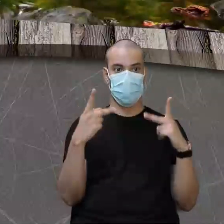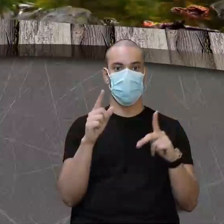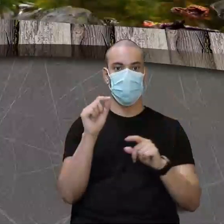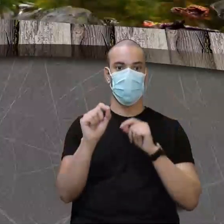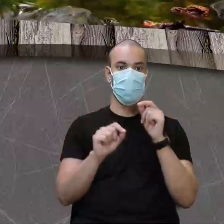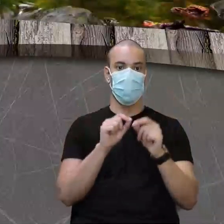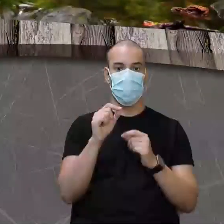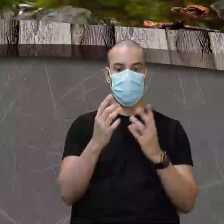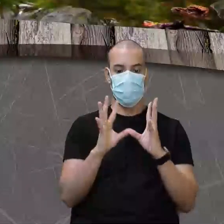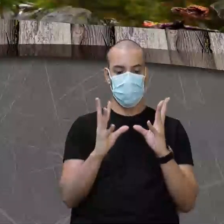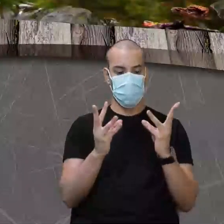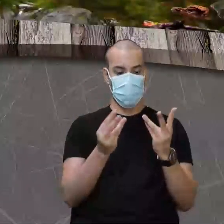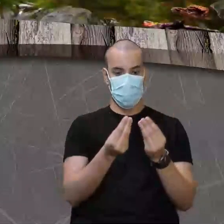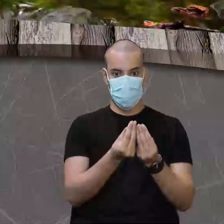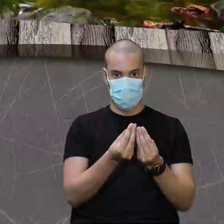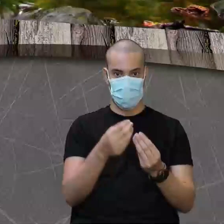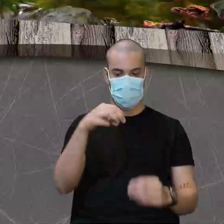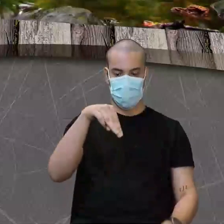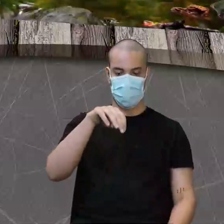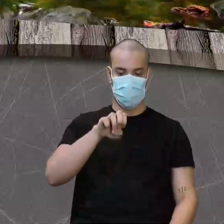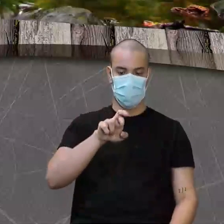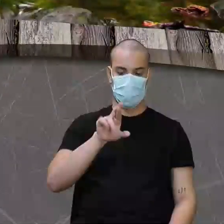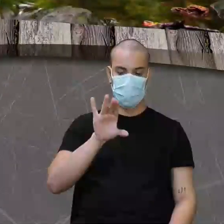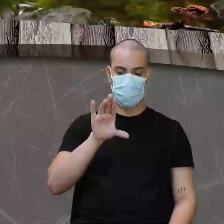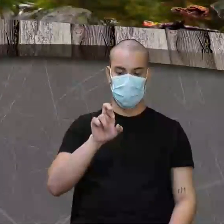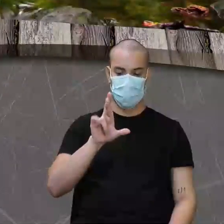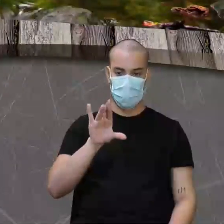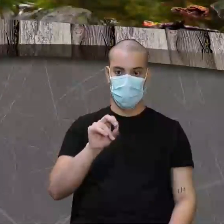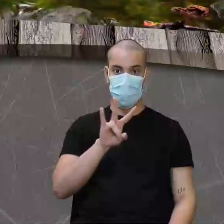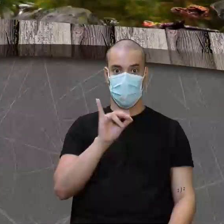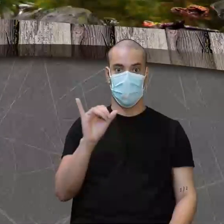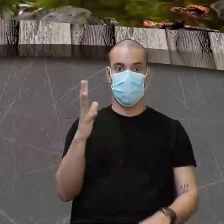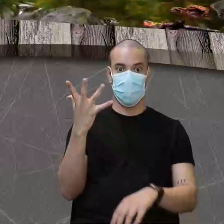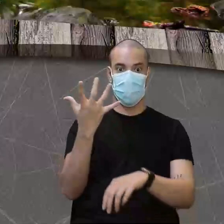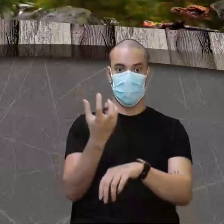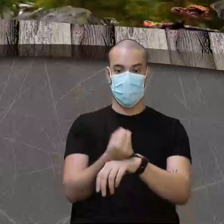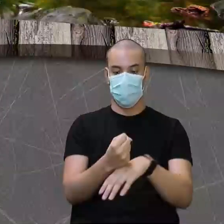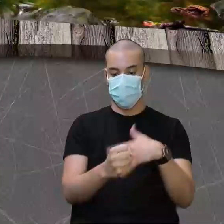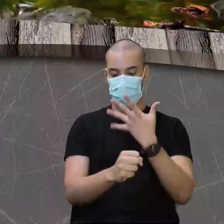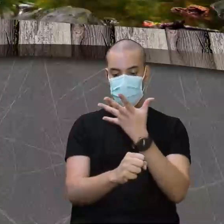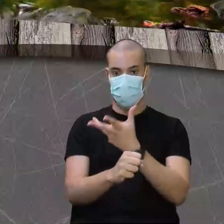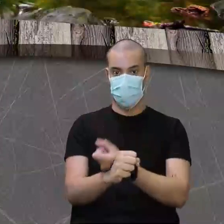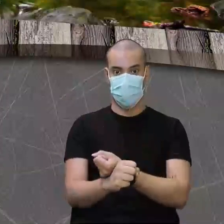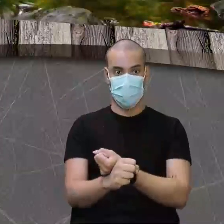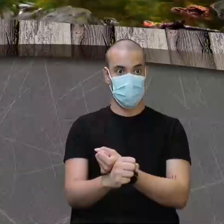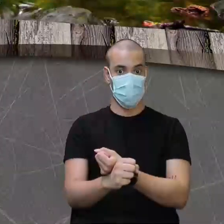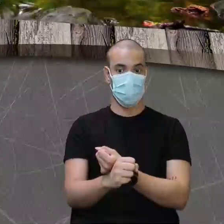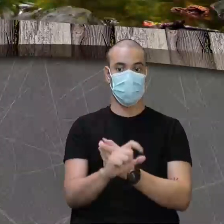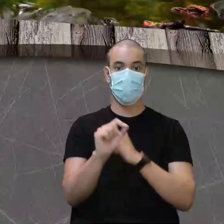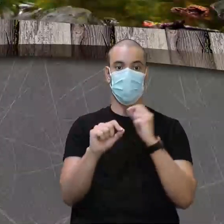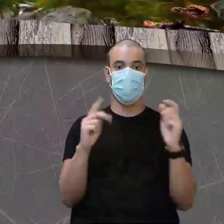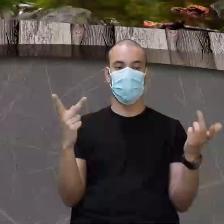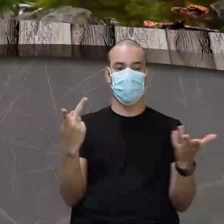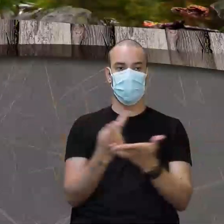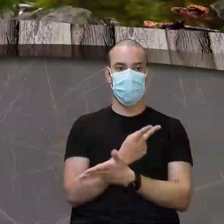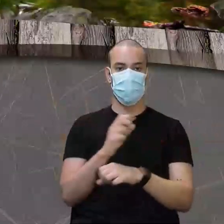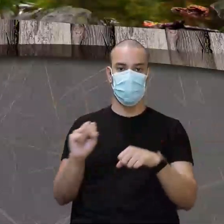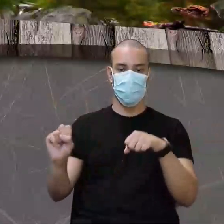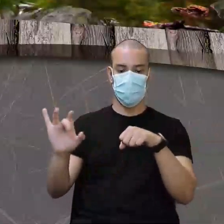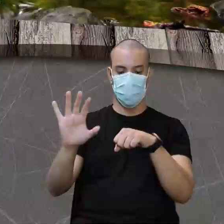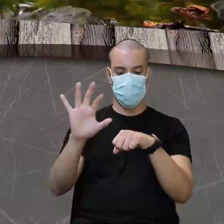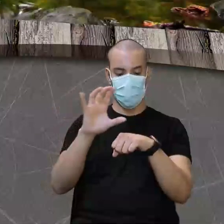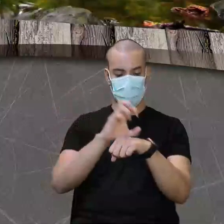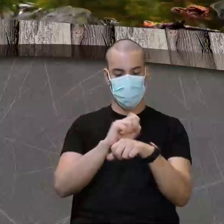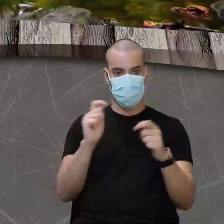uma substância, no caso ali o mercúrio, que vai se acumular nos seus tecidos e nos órgãos. E aí essa acumulação, ela